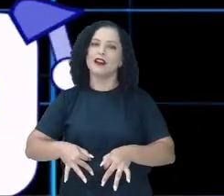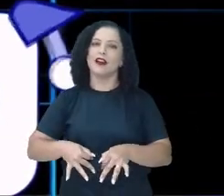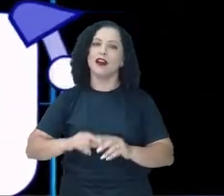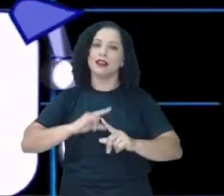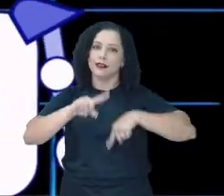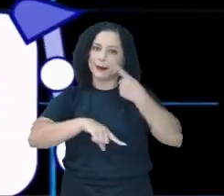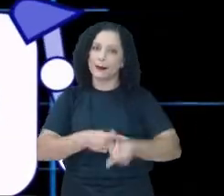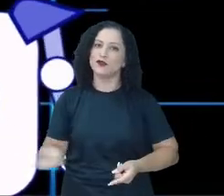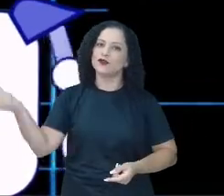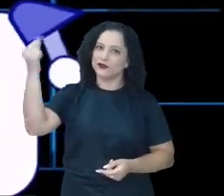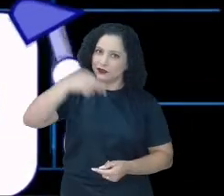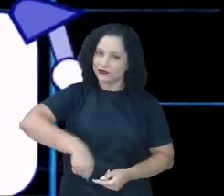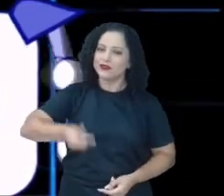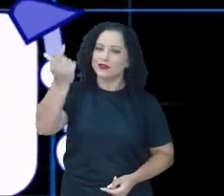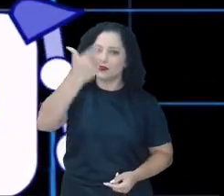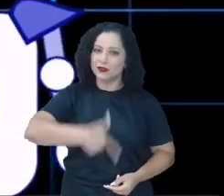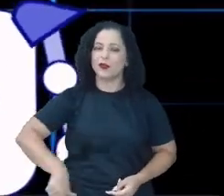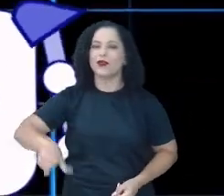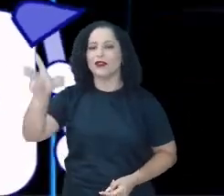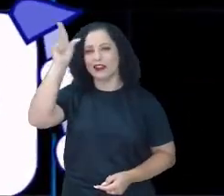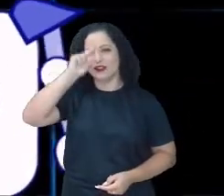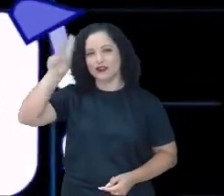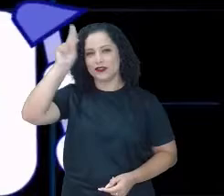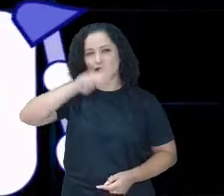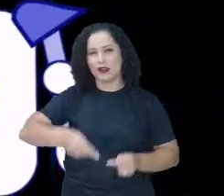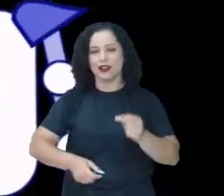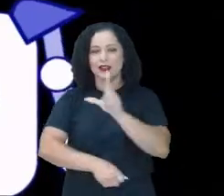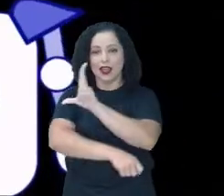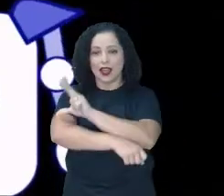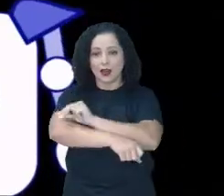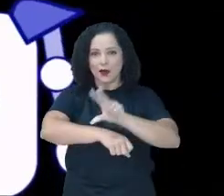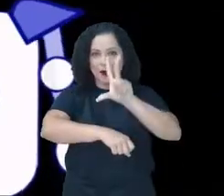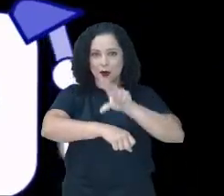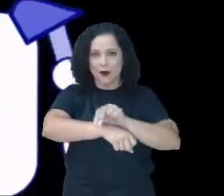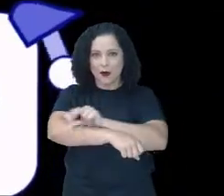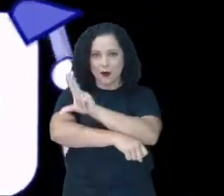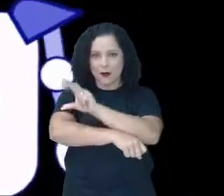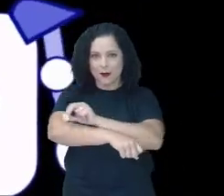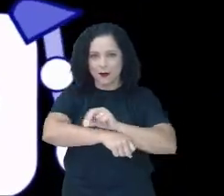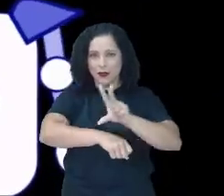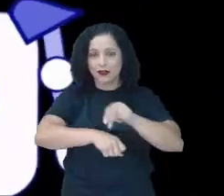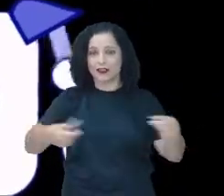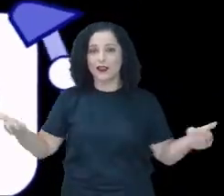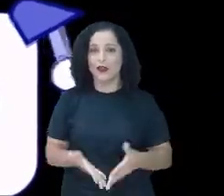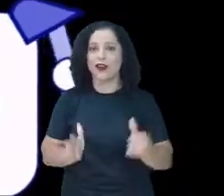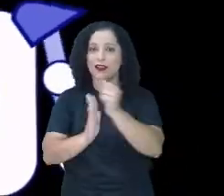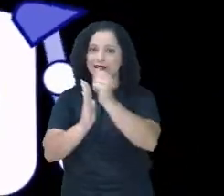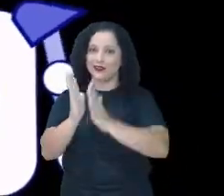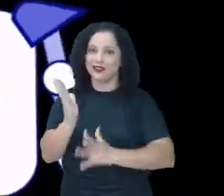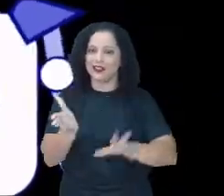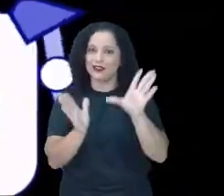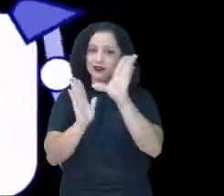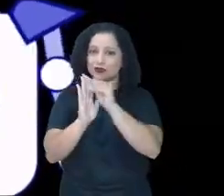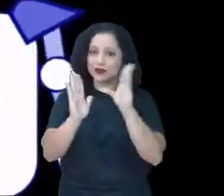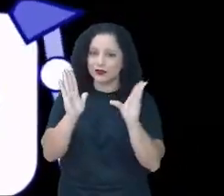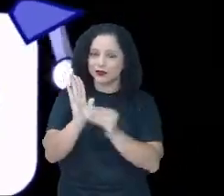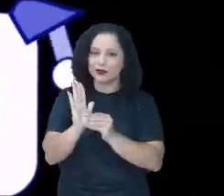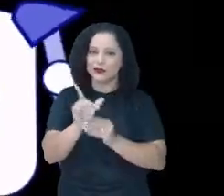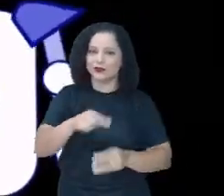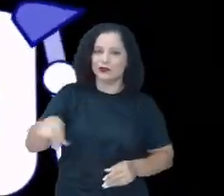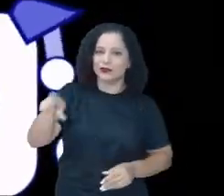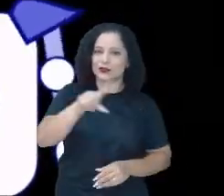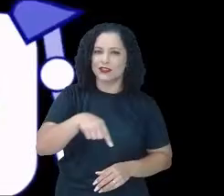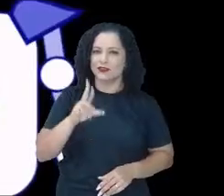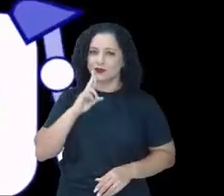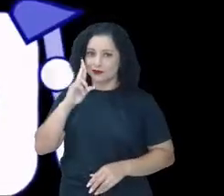dia retornamos com mais um pouco da história da robótica. Agora verifique as atividades para este conteúdo. Tente